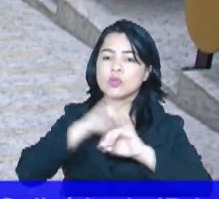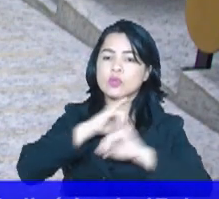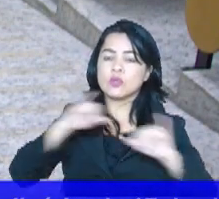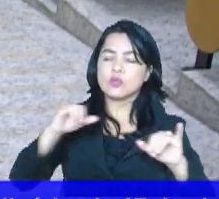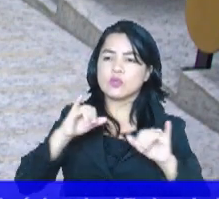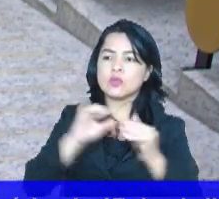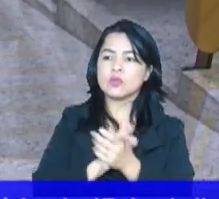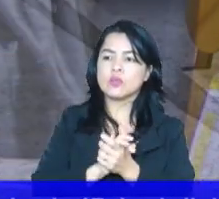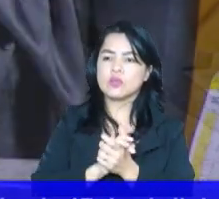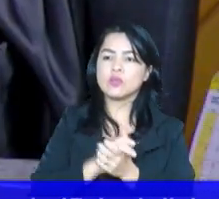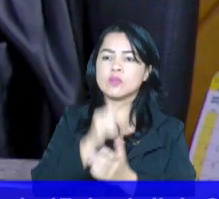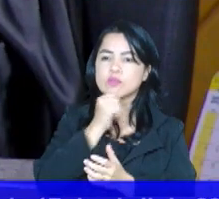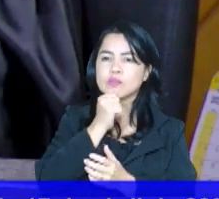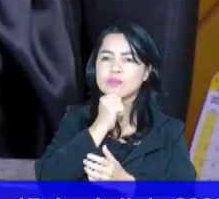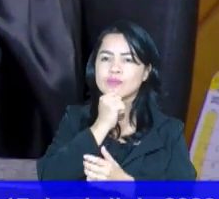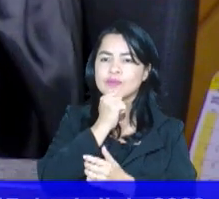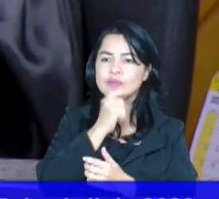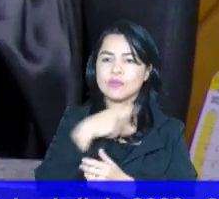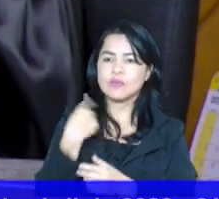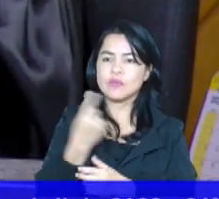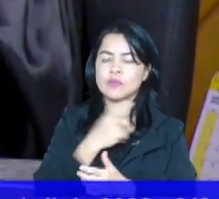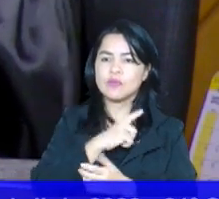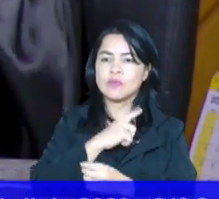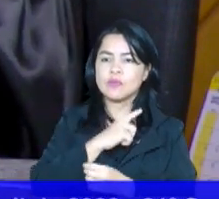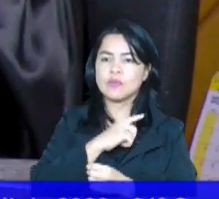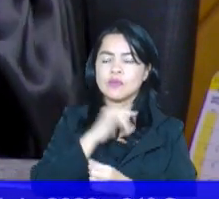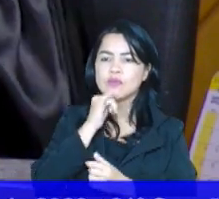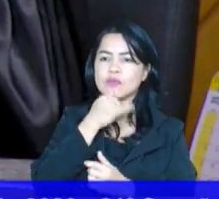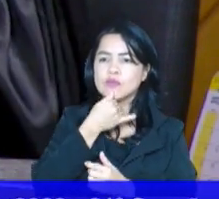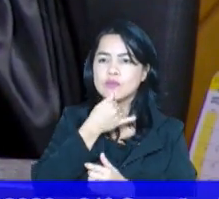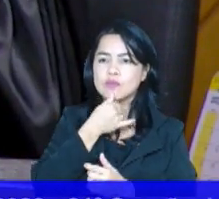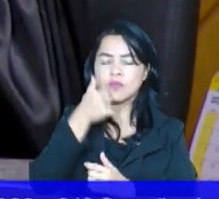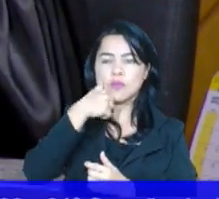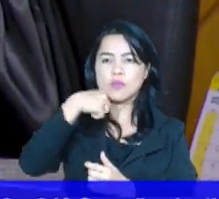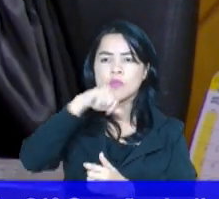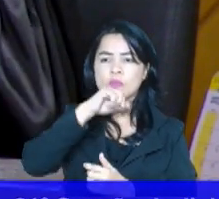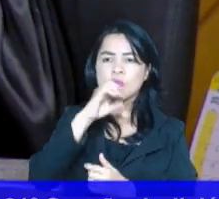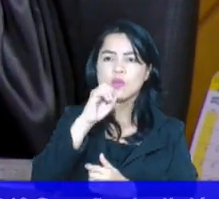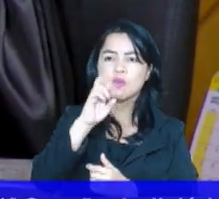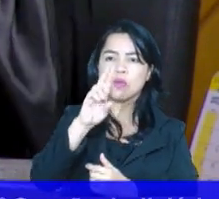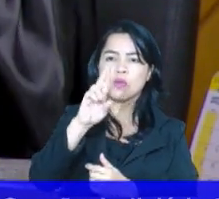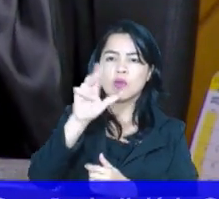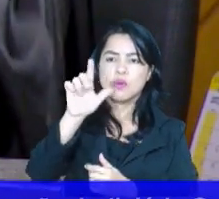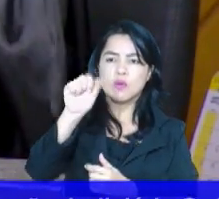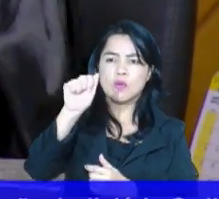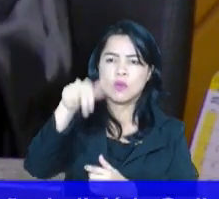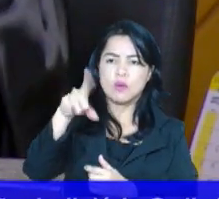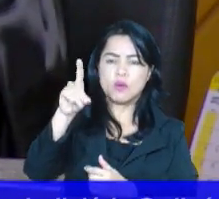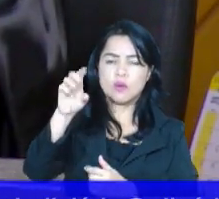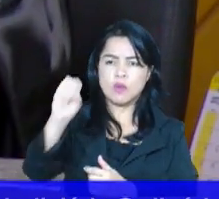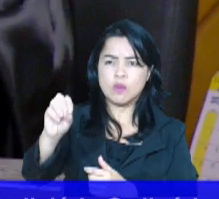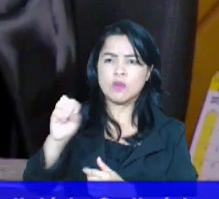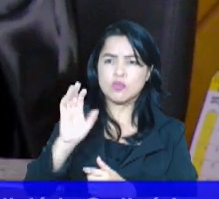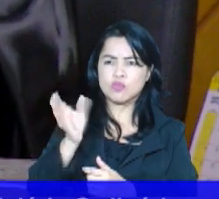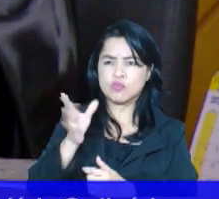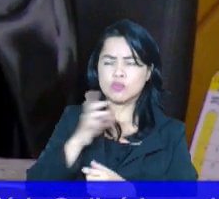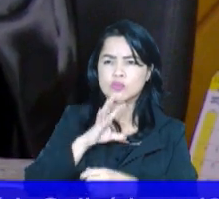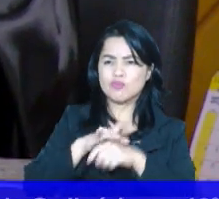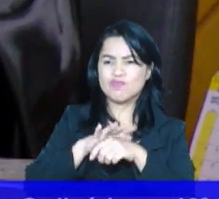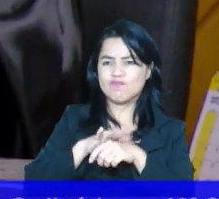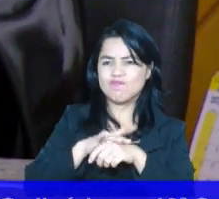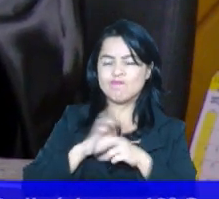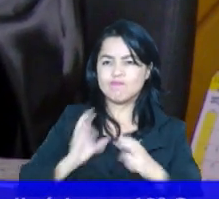fazer a comunicação, ainda agora há pouco, né, nós tivemos assim, uma lamentável perda, que a mãe do Orlando faleceu, ela já estava já debilitada de